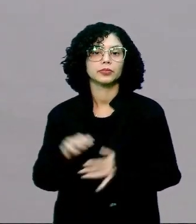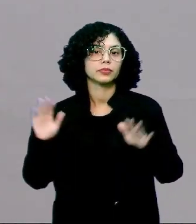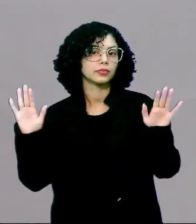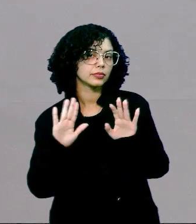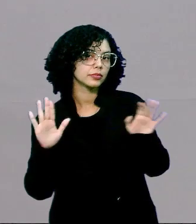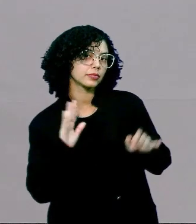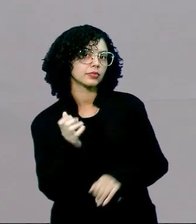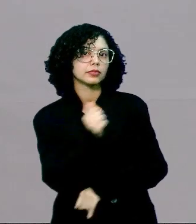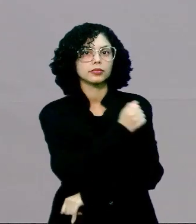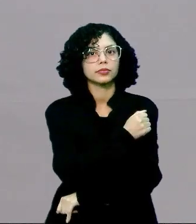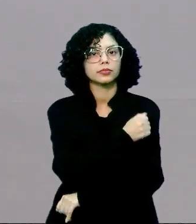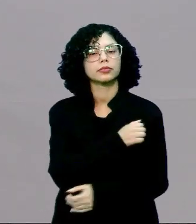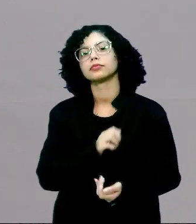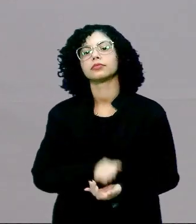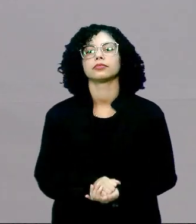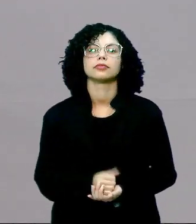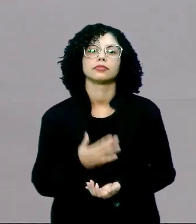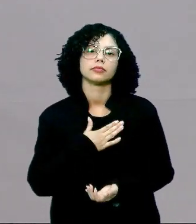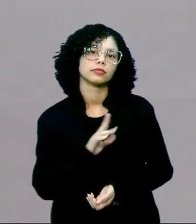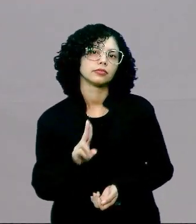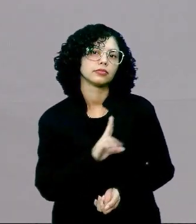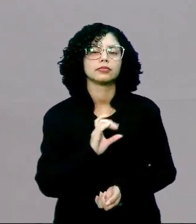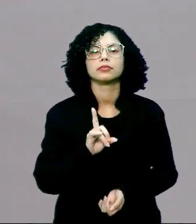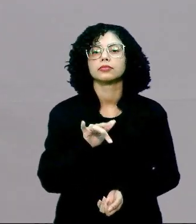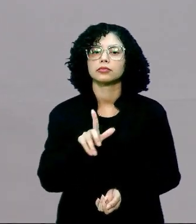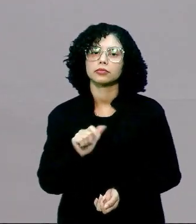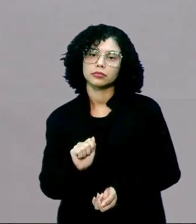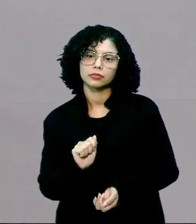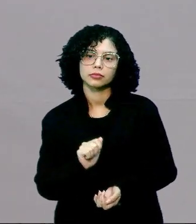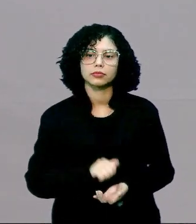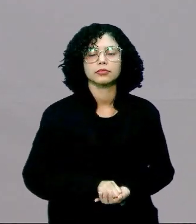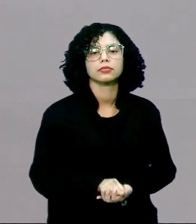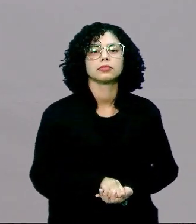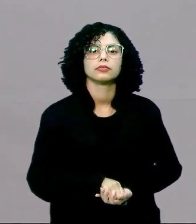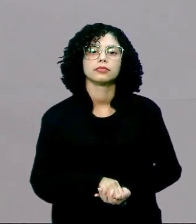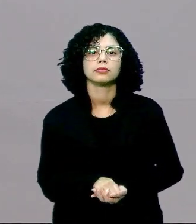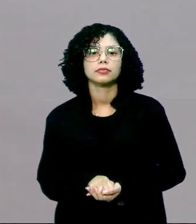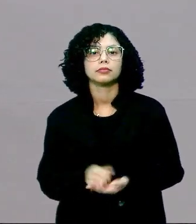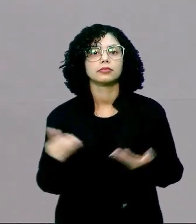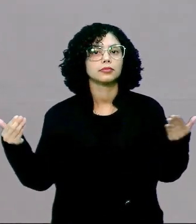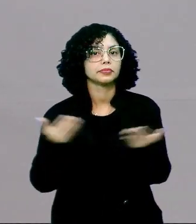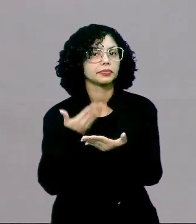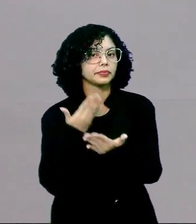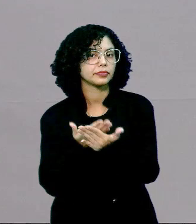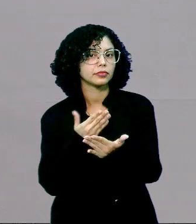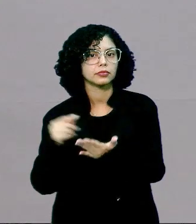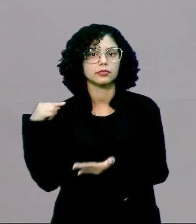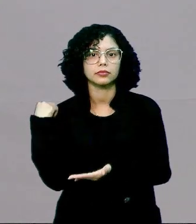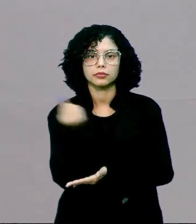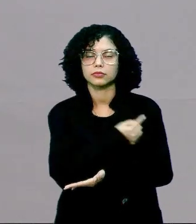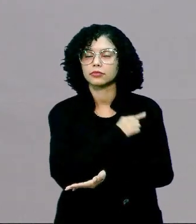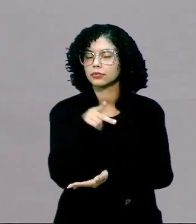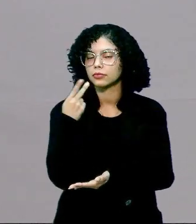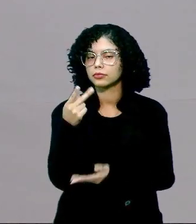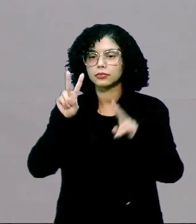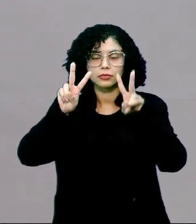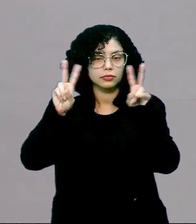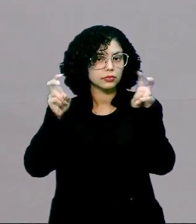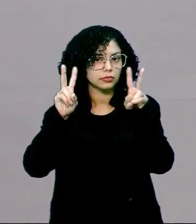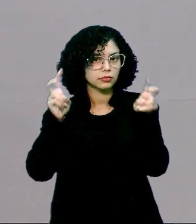Hello, students! Olá, alunos! My name is Camila, meu nome é Camila, e na aula de hoje nós vamos falar